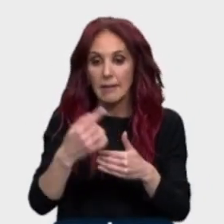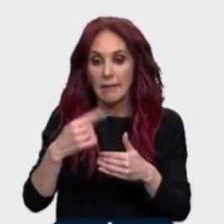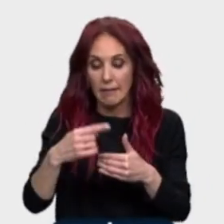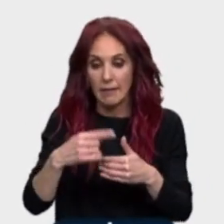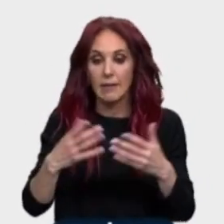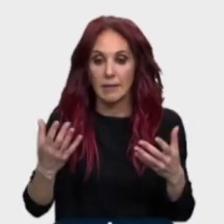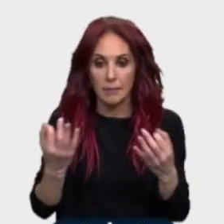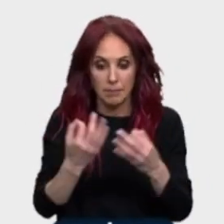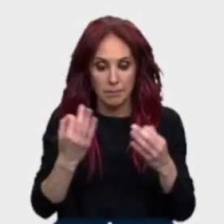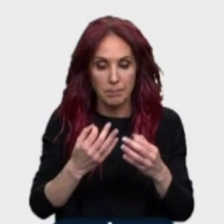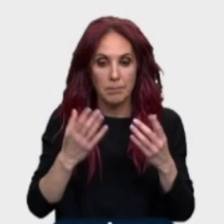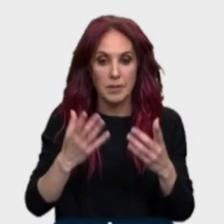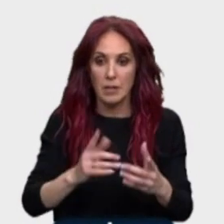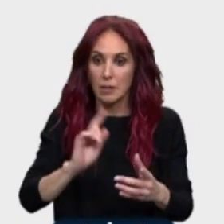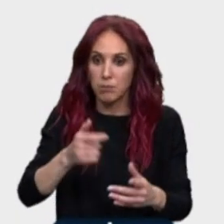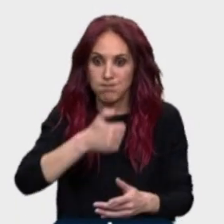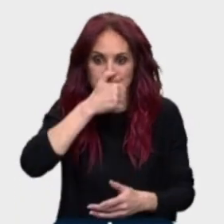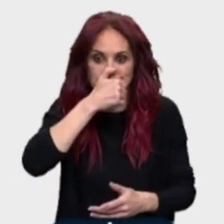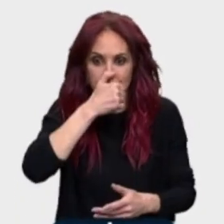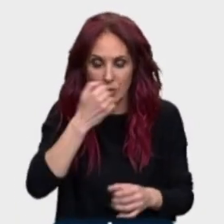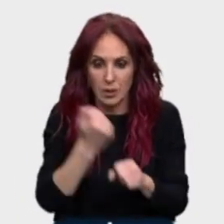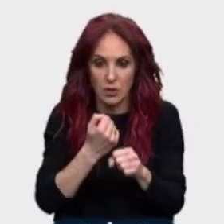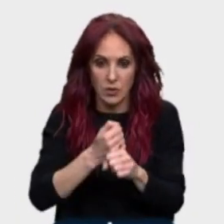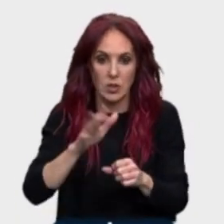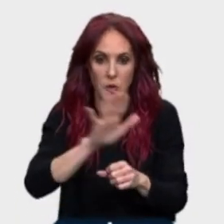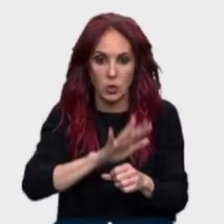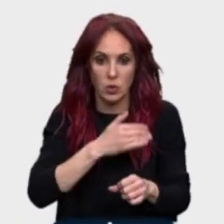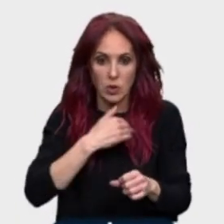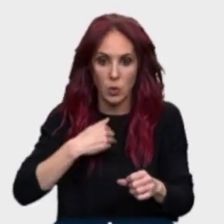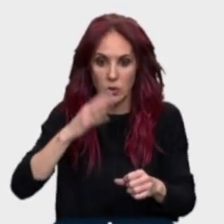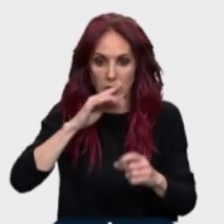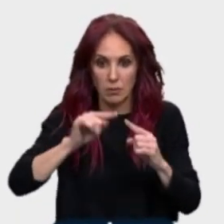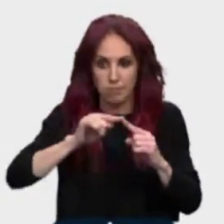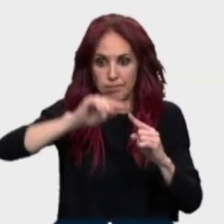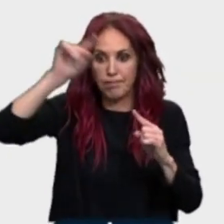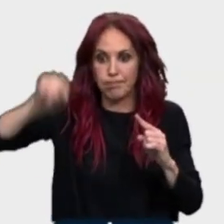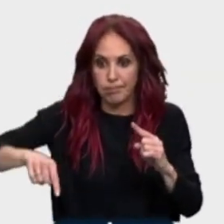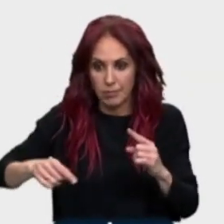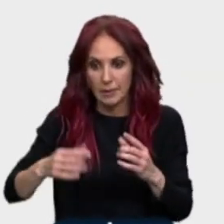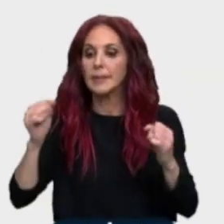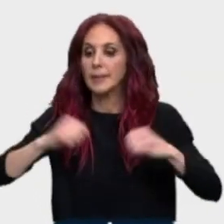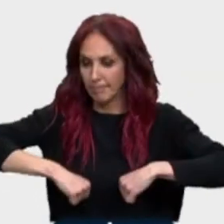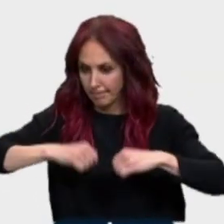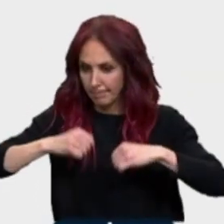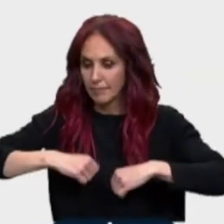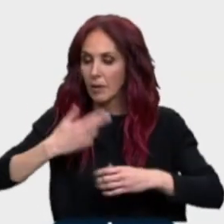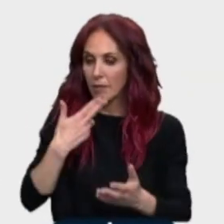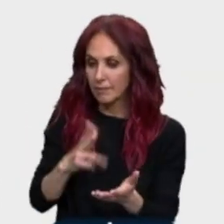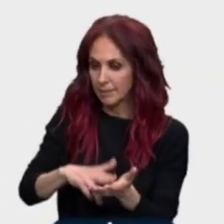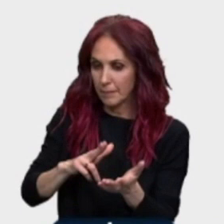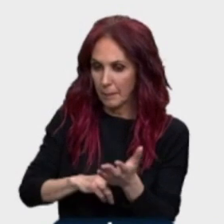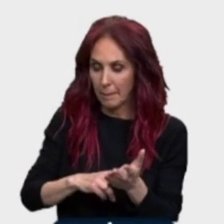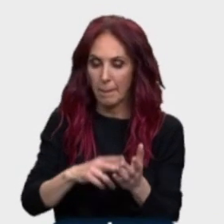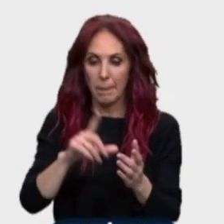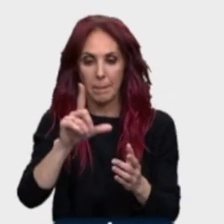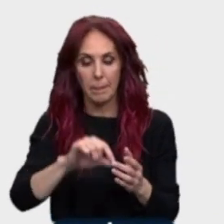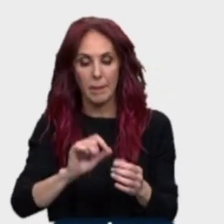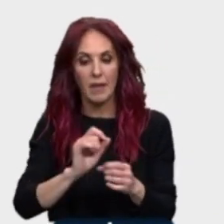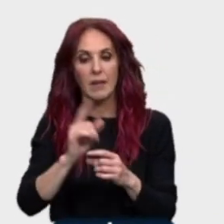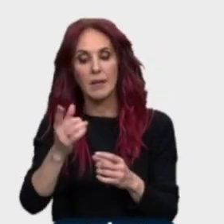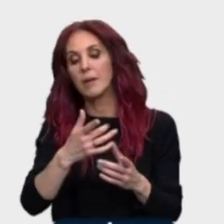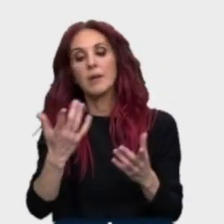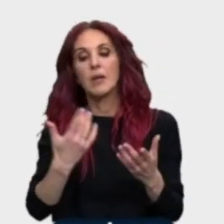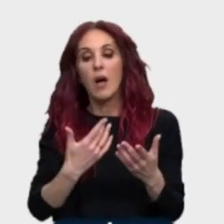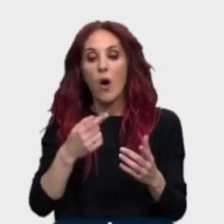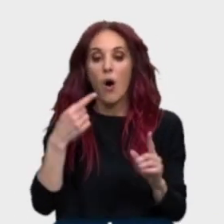teríamos claramente um colapso no Serviço Nacional de Saúde. É verdade, Pedro, e ainda com uma outra, ou seja, portanto, o